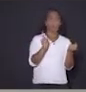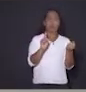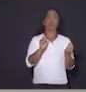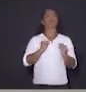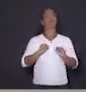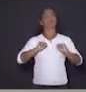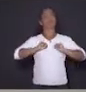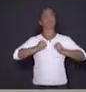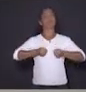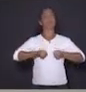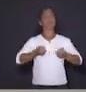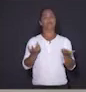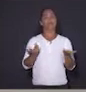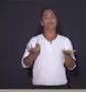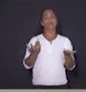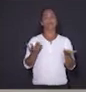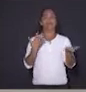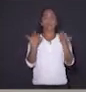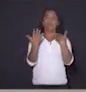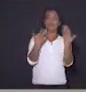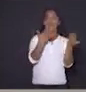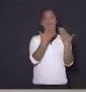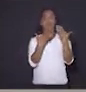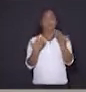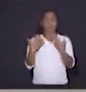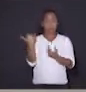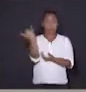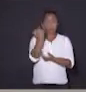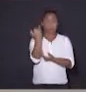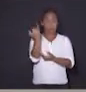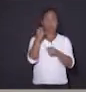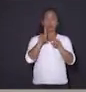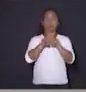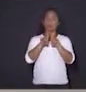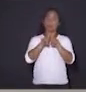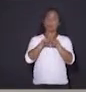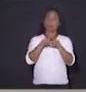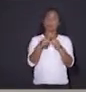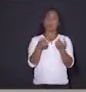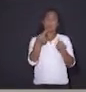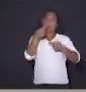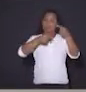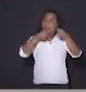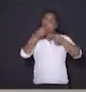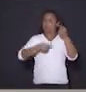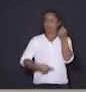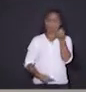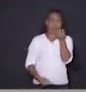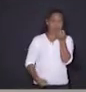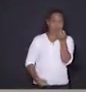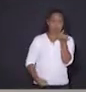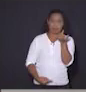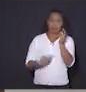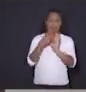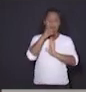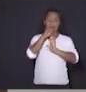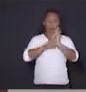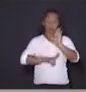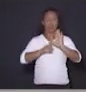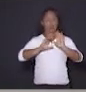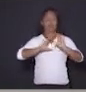colocando em prática um direito tão importante e tão pouco discutido e tampouco concretizado que é o direito à comunicação